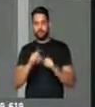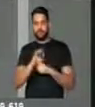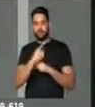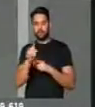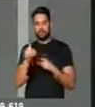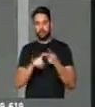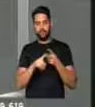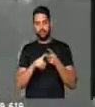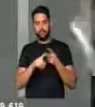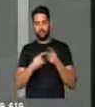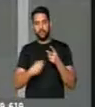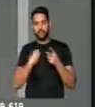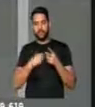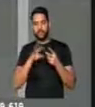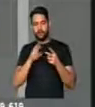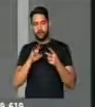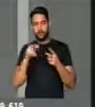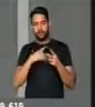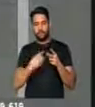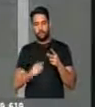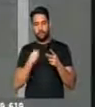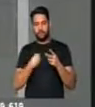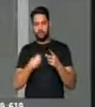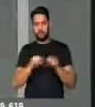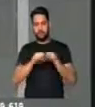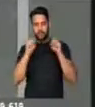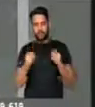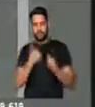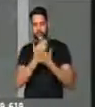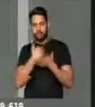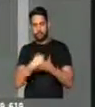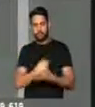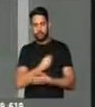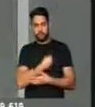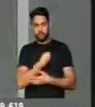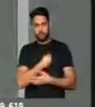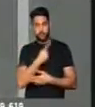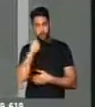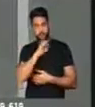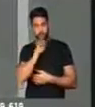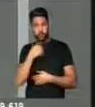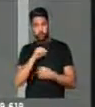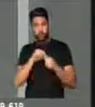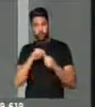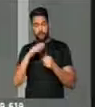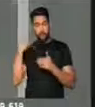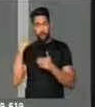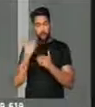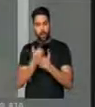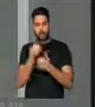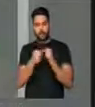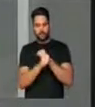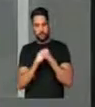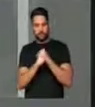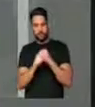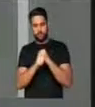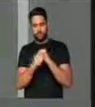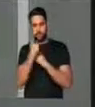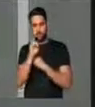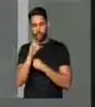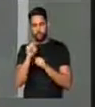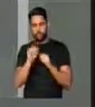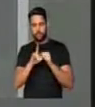concessões. Equivocado que foi o sistema de partilha. Só fizemos, ao longo de 6 anos, um